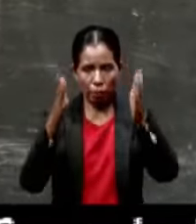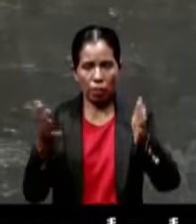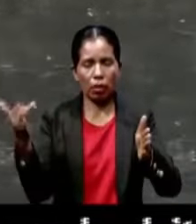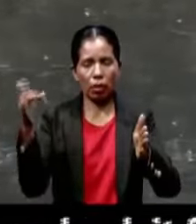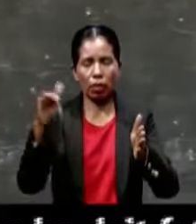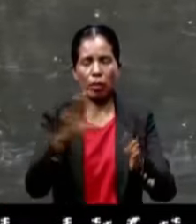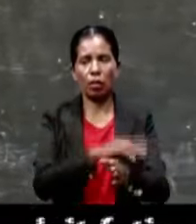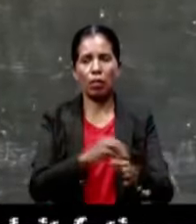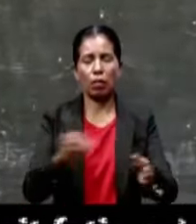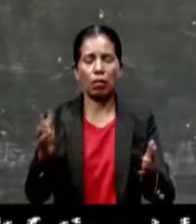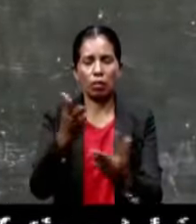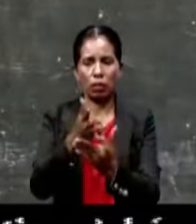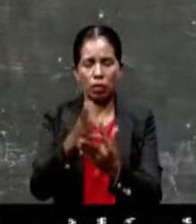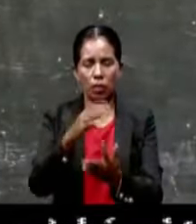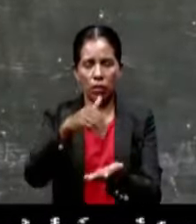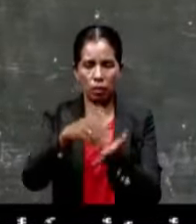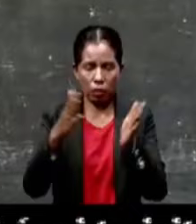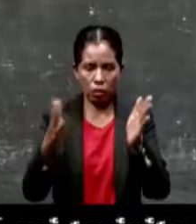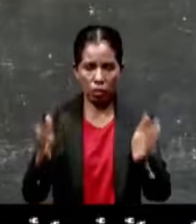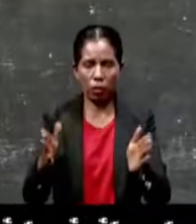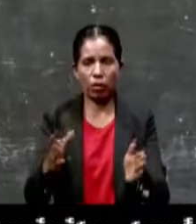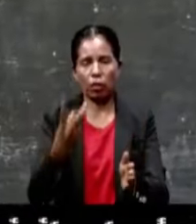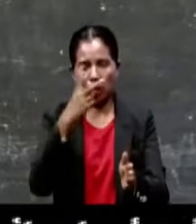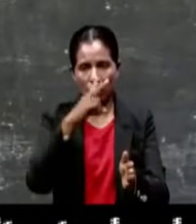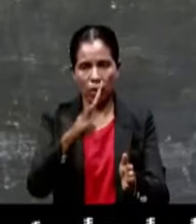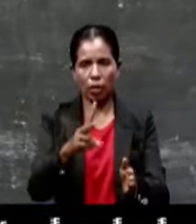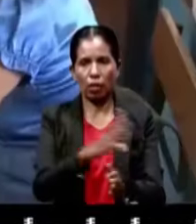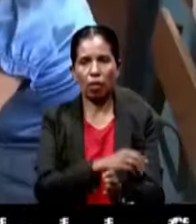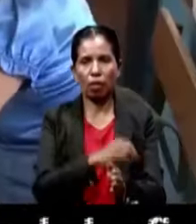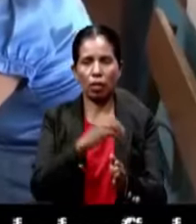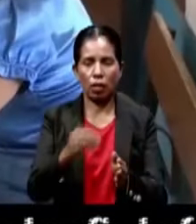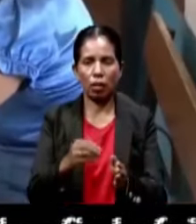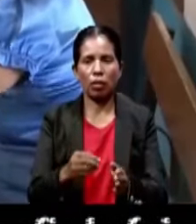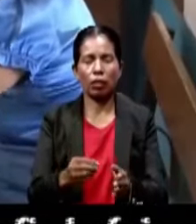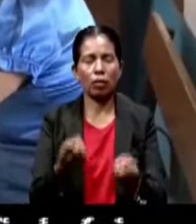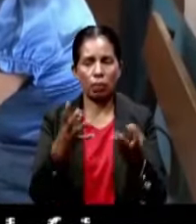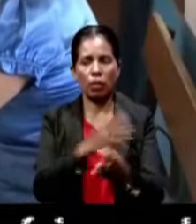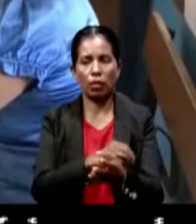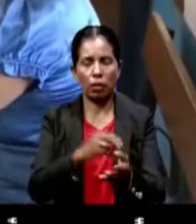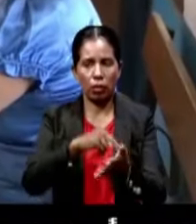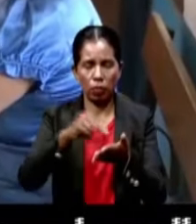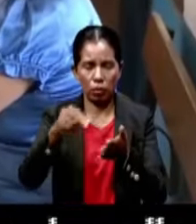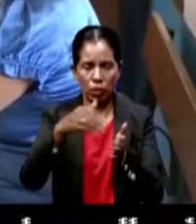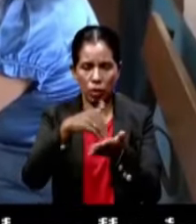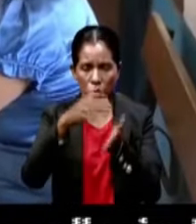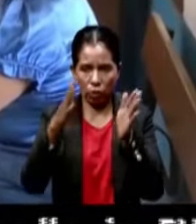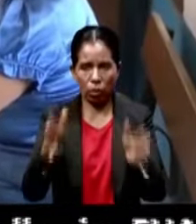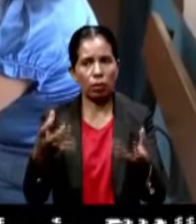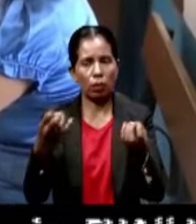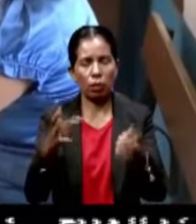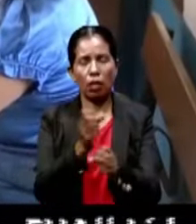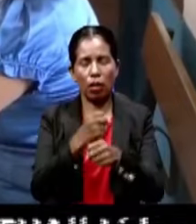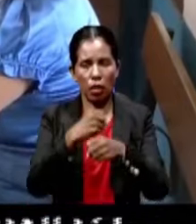Maxailio Centro além de aluno sira pasivo de sala de aula ne bena tonde mai ben numero aluno nian Barak leu